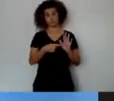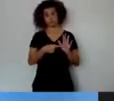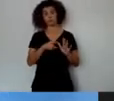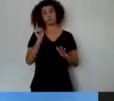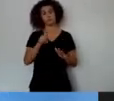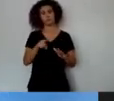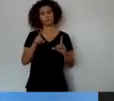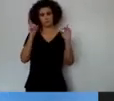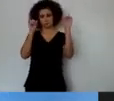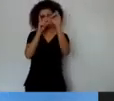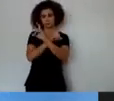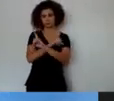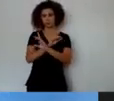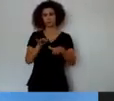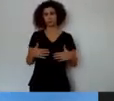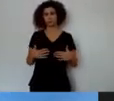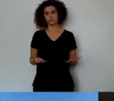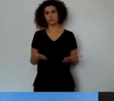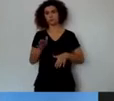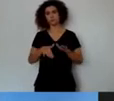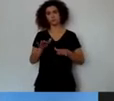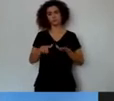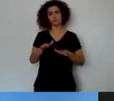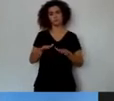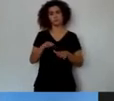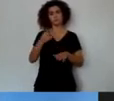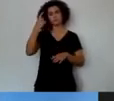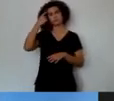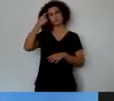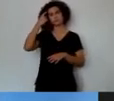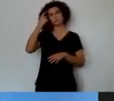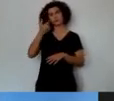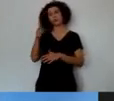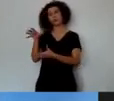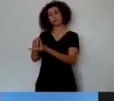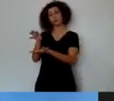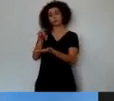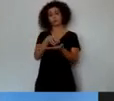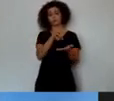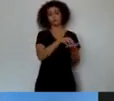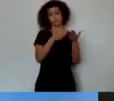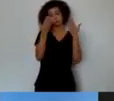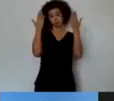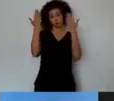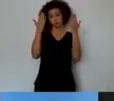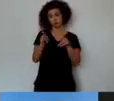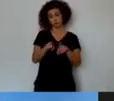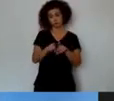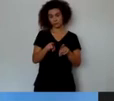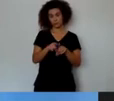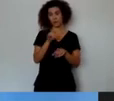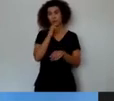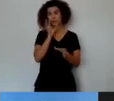né, já convidar a Nayana a pensar, inclusive em outras áreas da psicologia, como, por exemplo, com psicólogos atuando lá no RH, né,